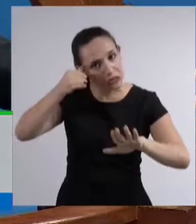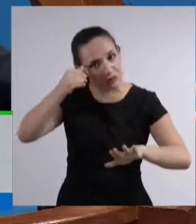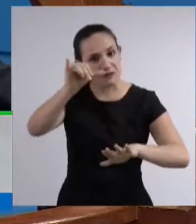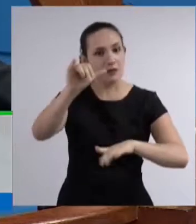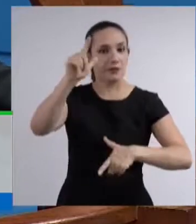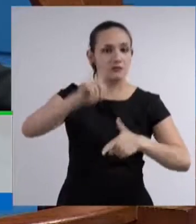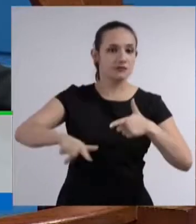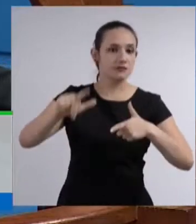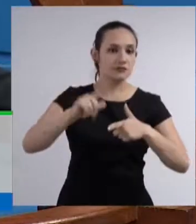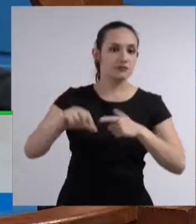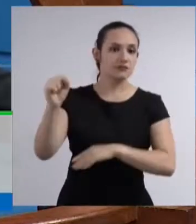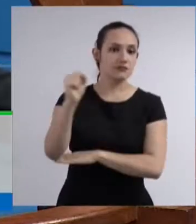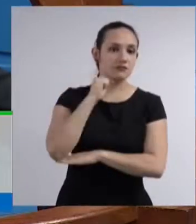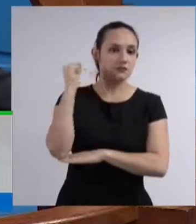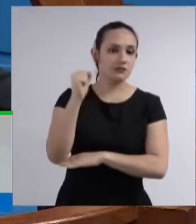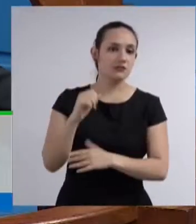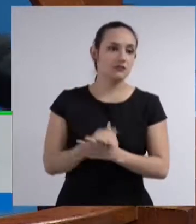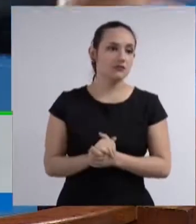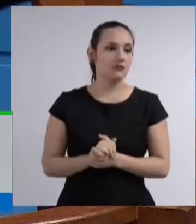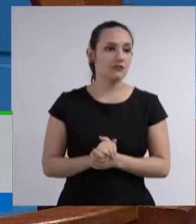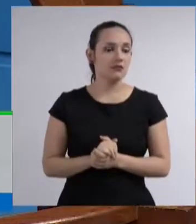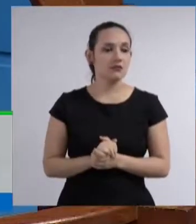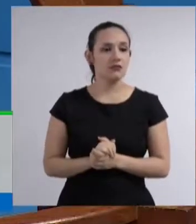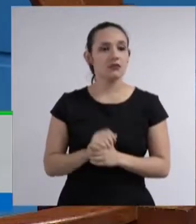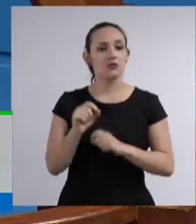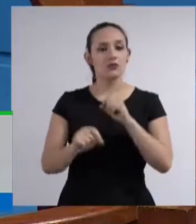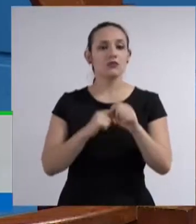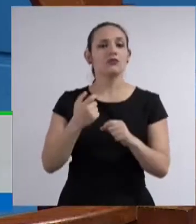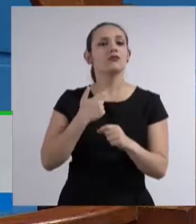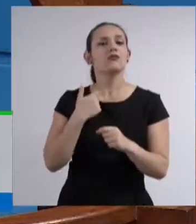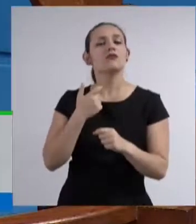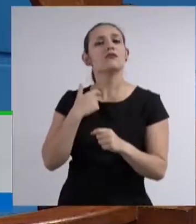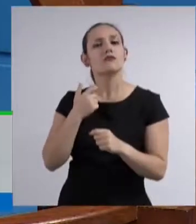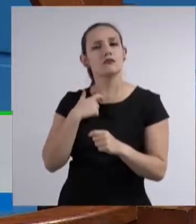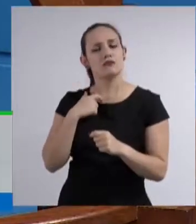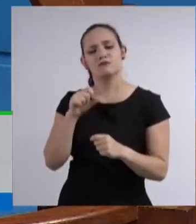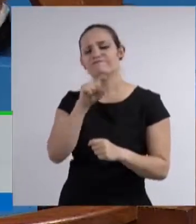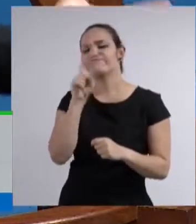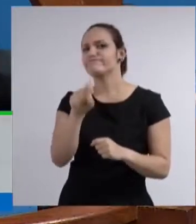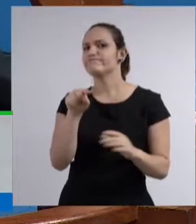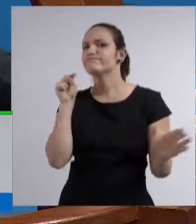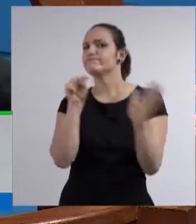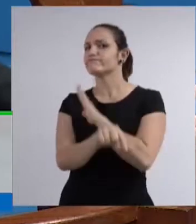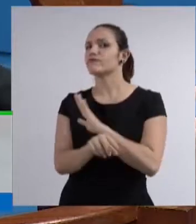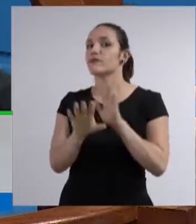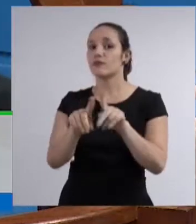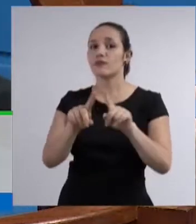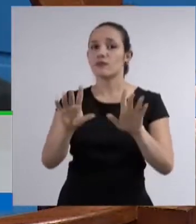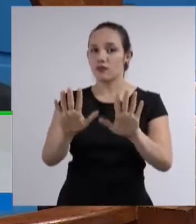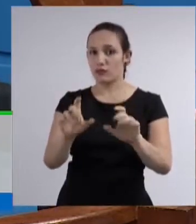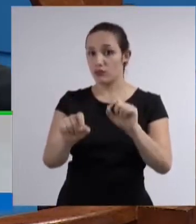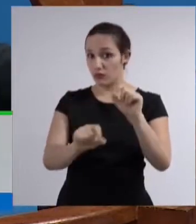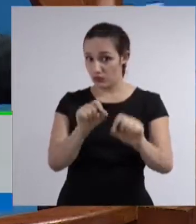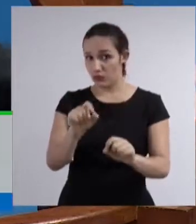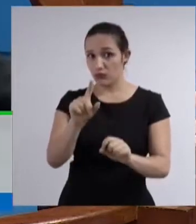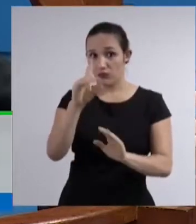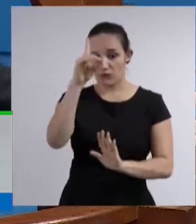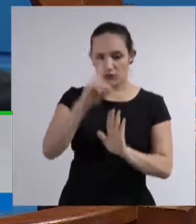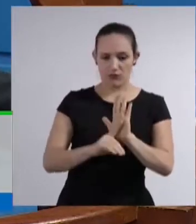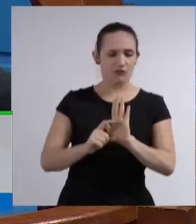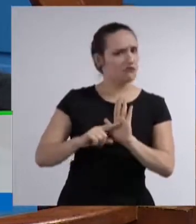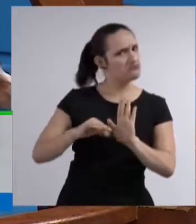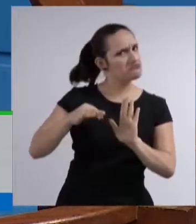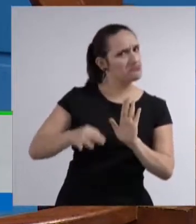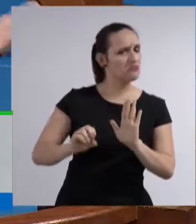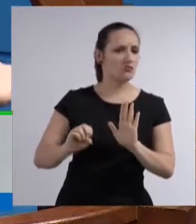as pessoas envolvidas ali. Então, o que eu estou questionando é isso. Agora, na questão do direito, quem tem